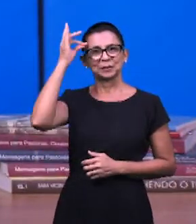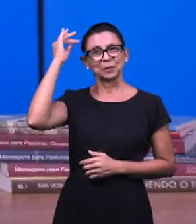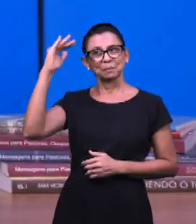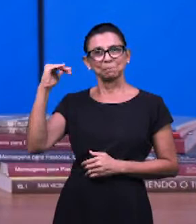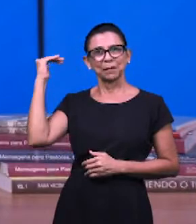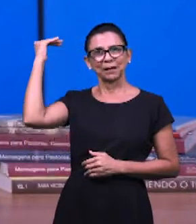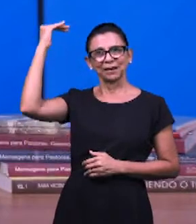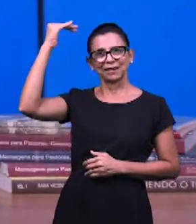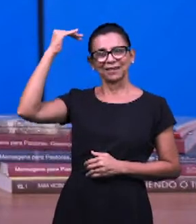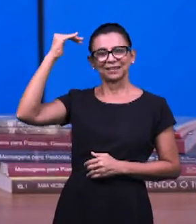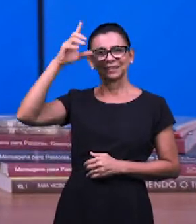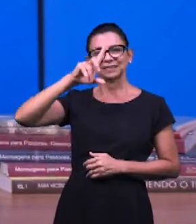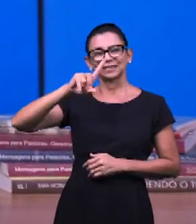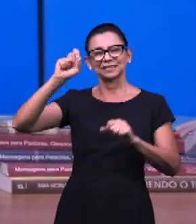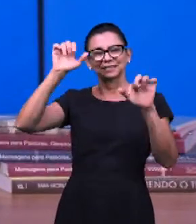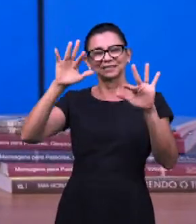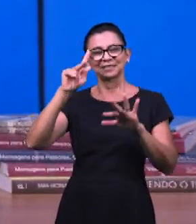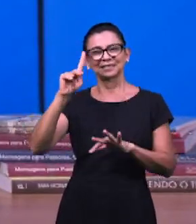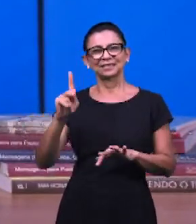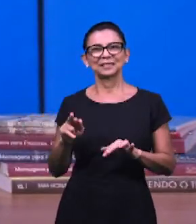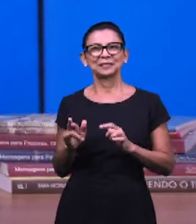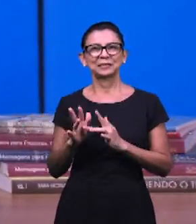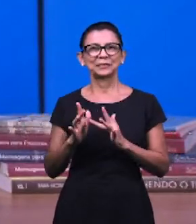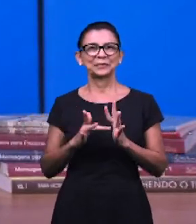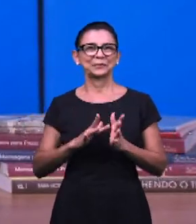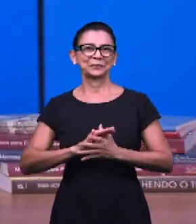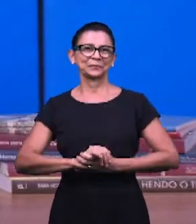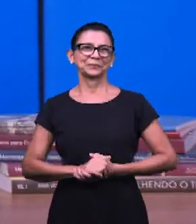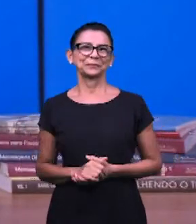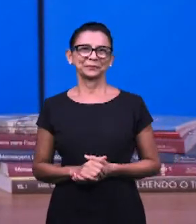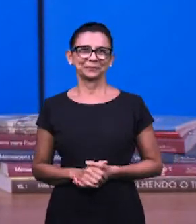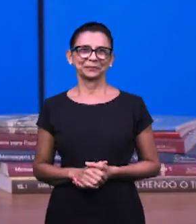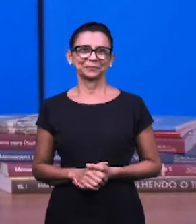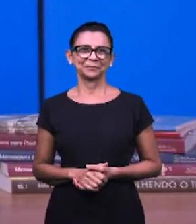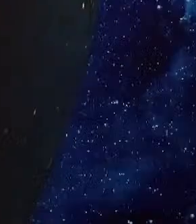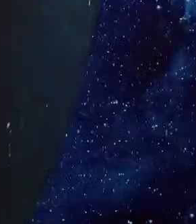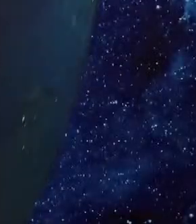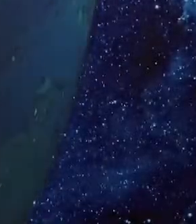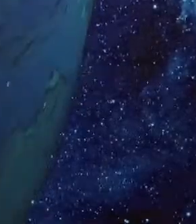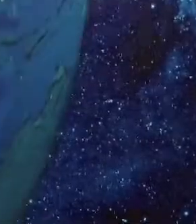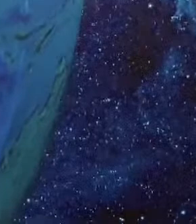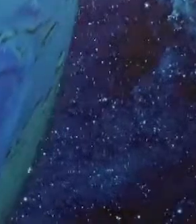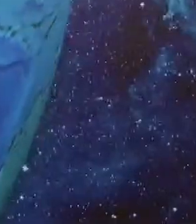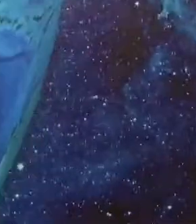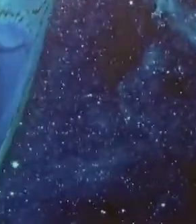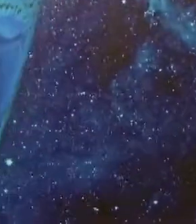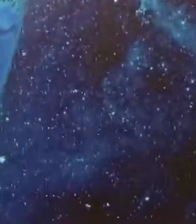sua vida espiritual. Que Deus então a todos abençoe com a paz do Senhor Jesus.